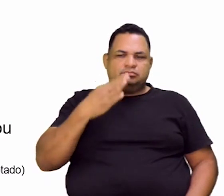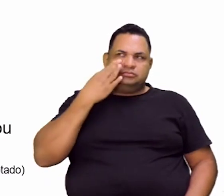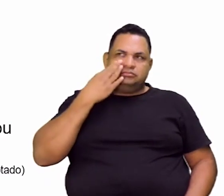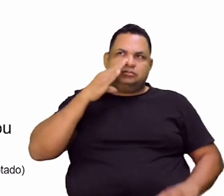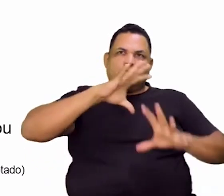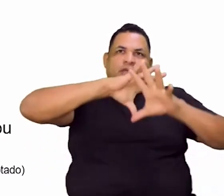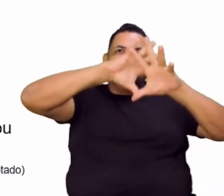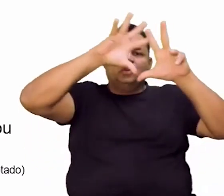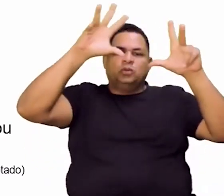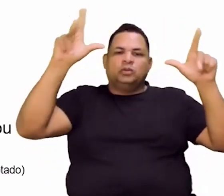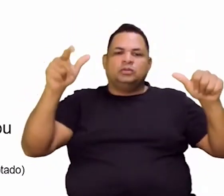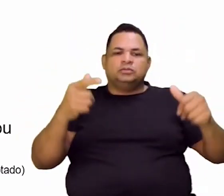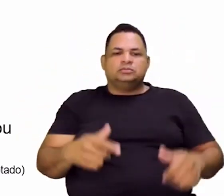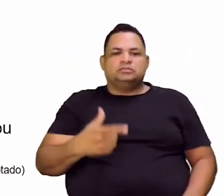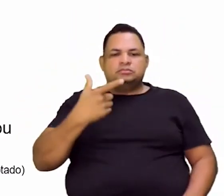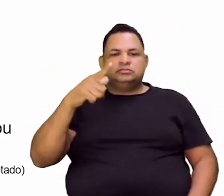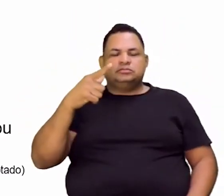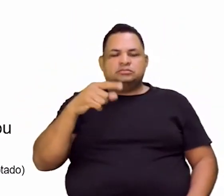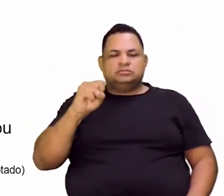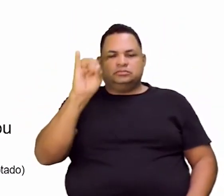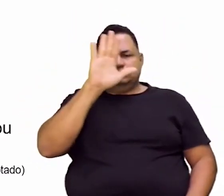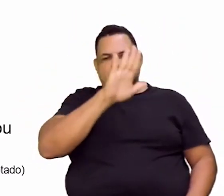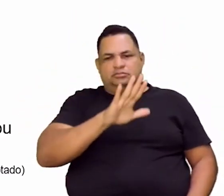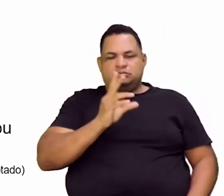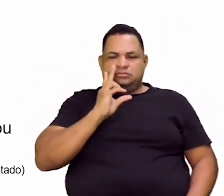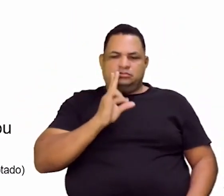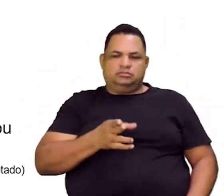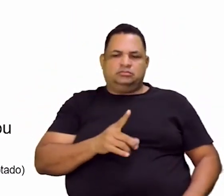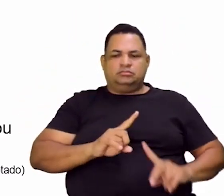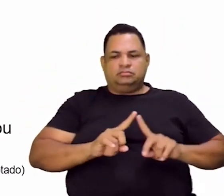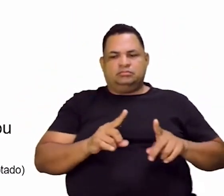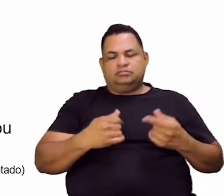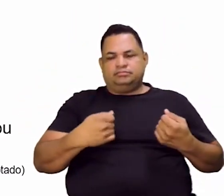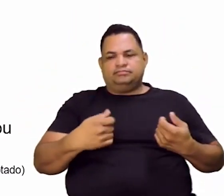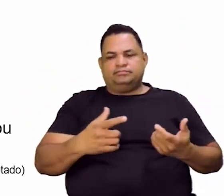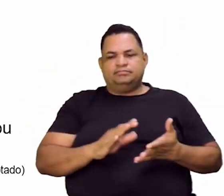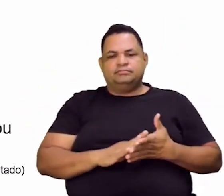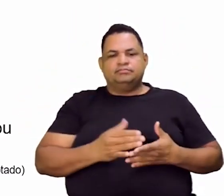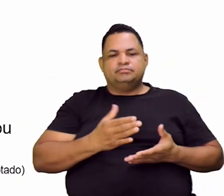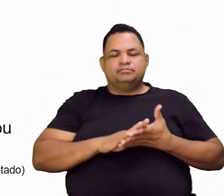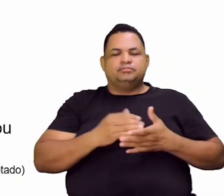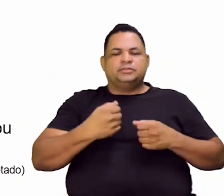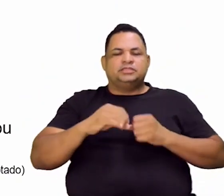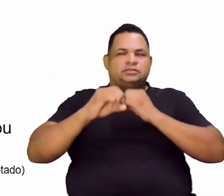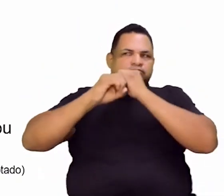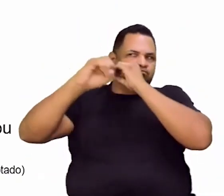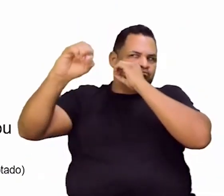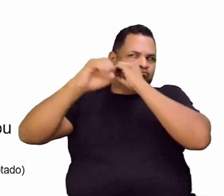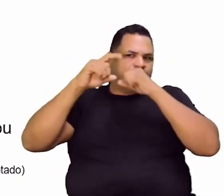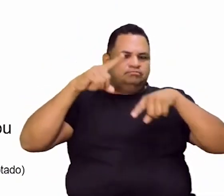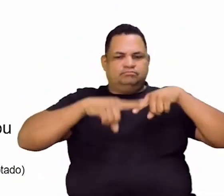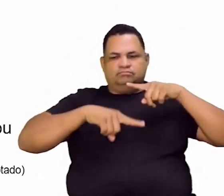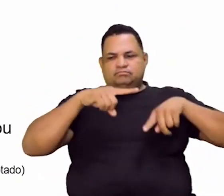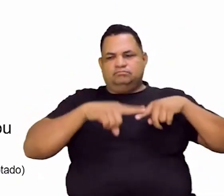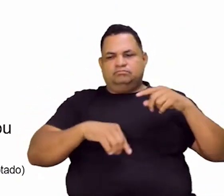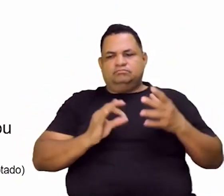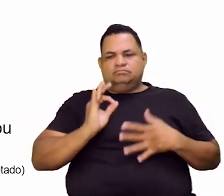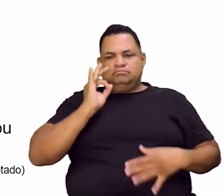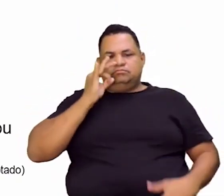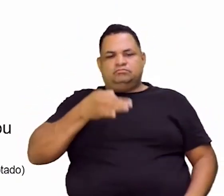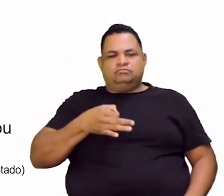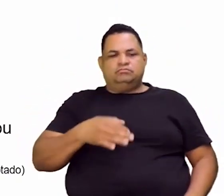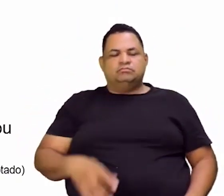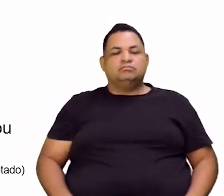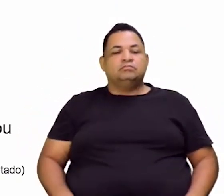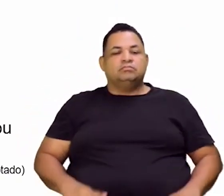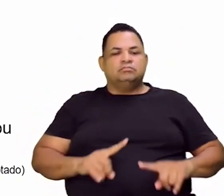é claro que a gente não vai ter essa imagem igual ali, né? Tem que ter um telescópio adequado. Mas mesmo a